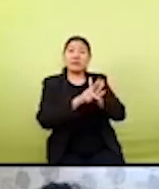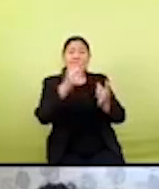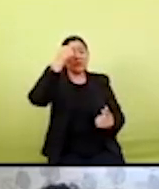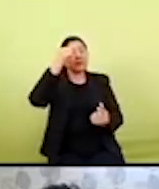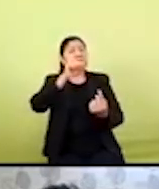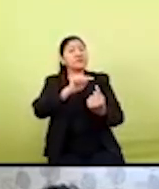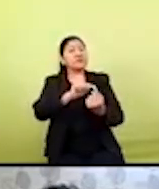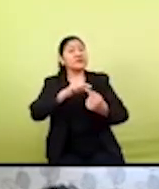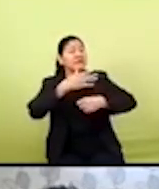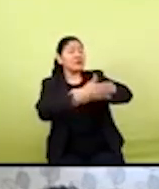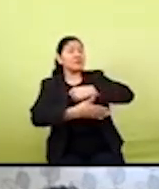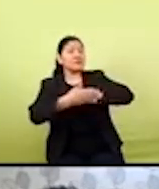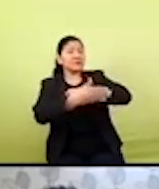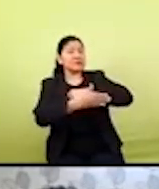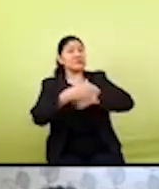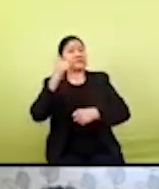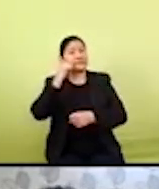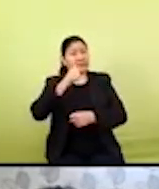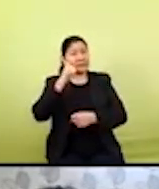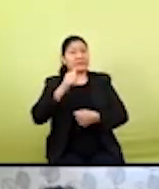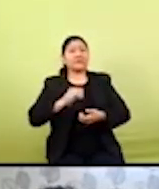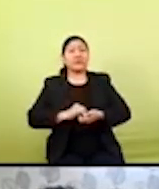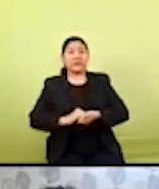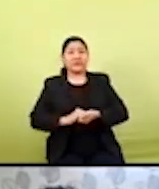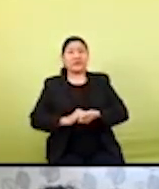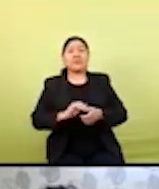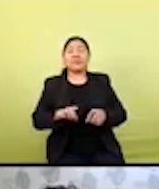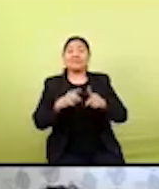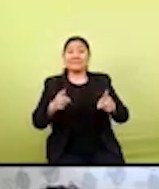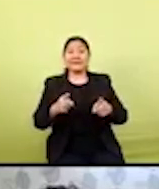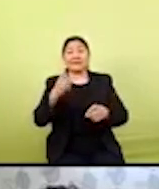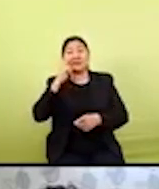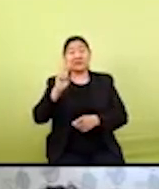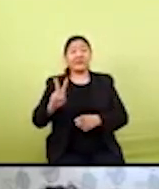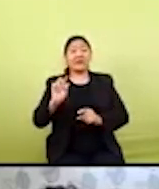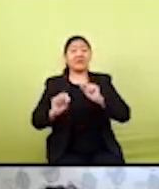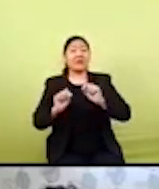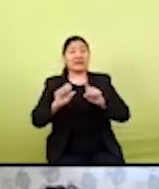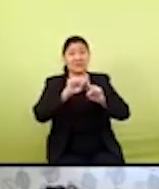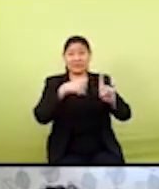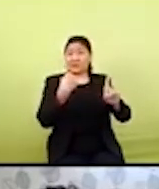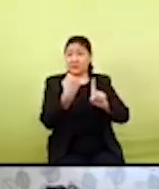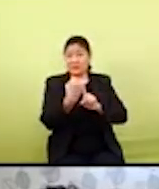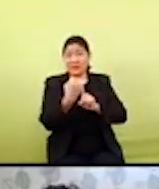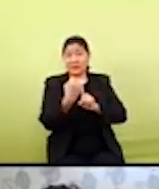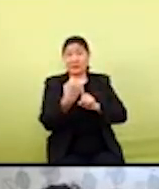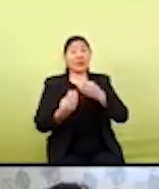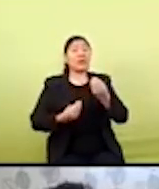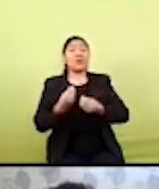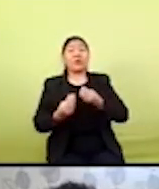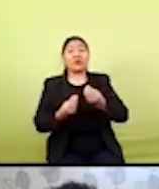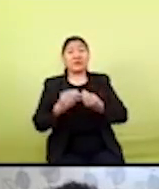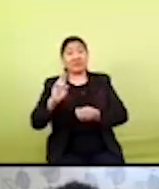né, de coibir a violência contra a mulher, mas, por outro lado, se a gente for pensar enquanto sociedade,